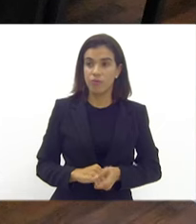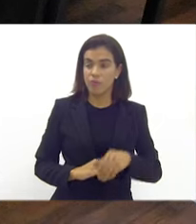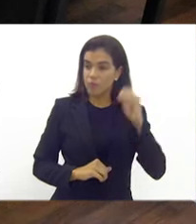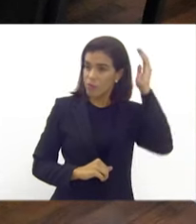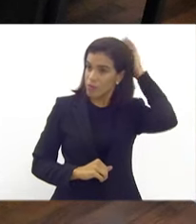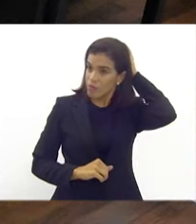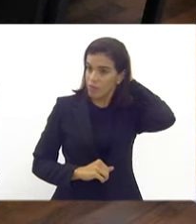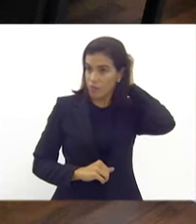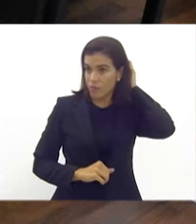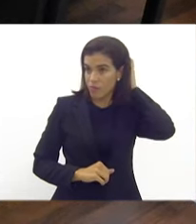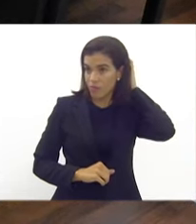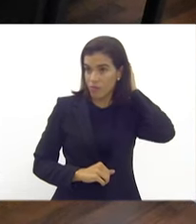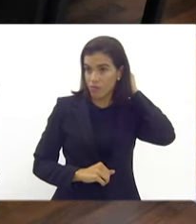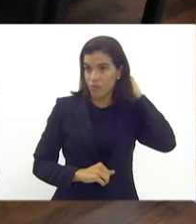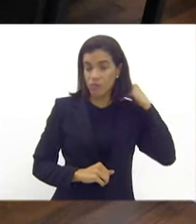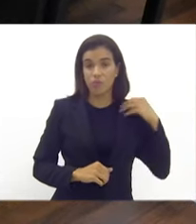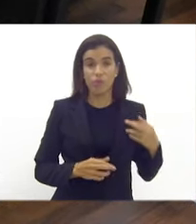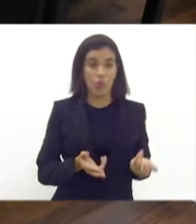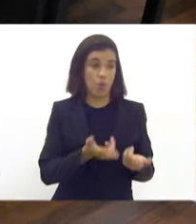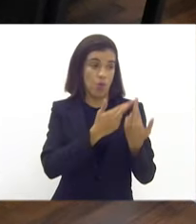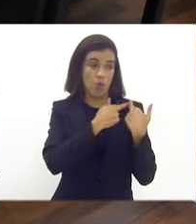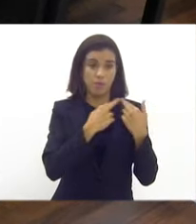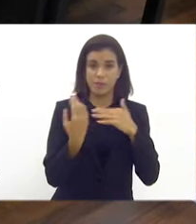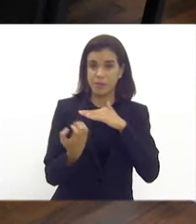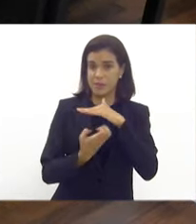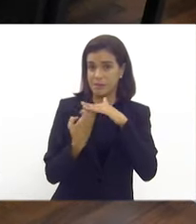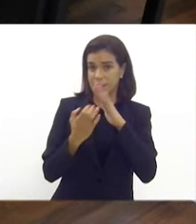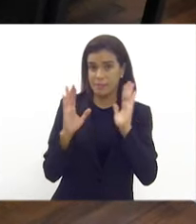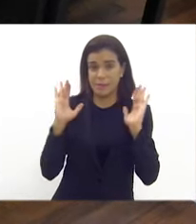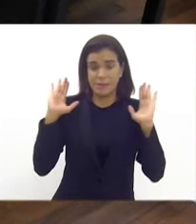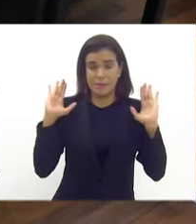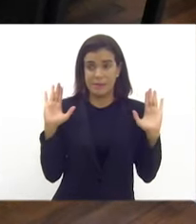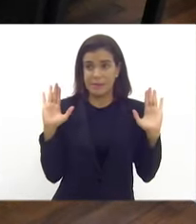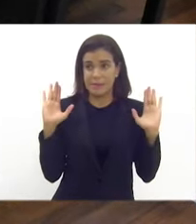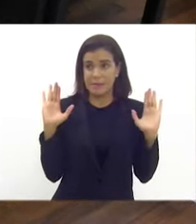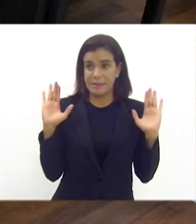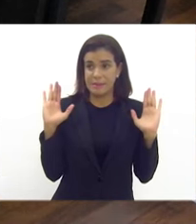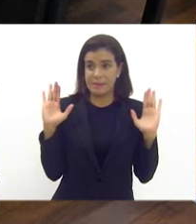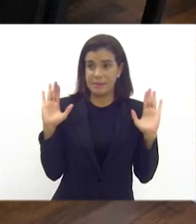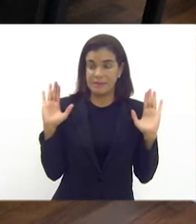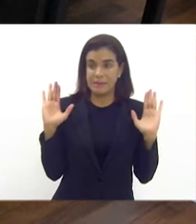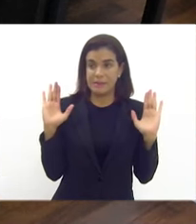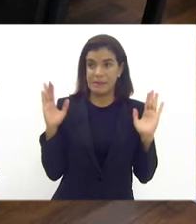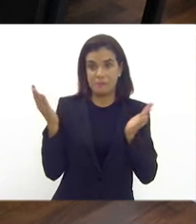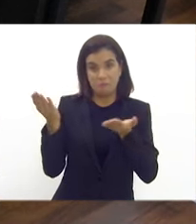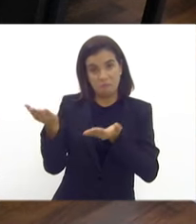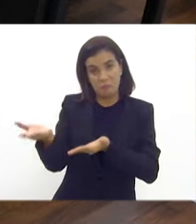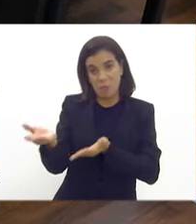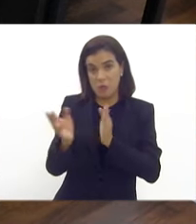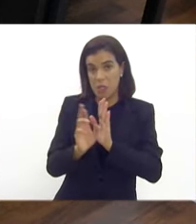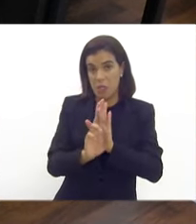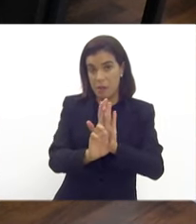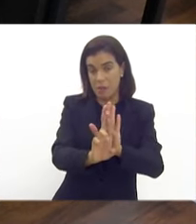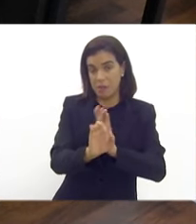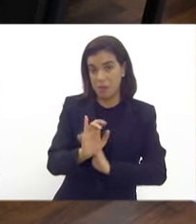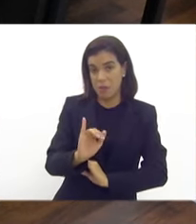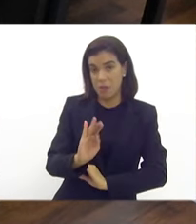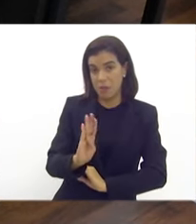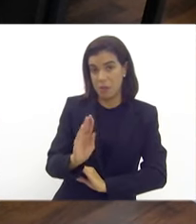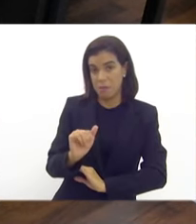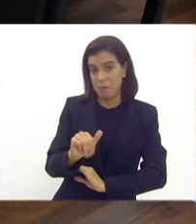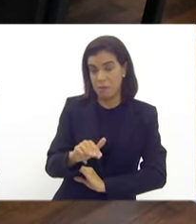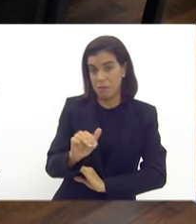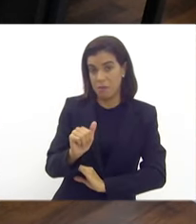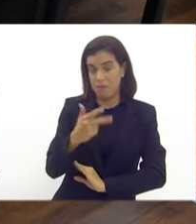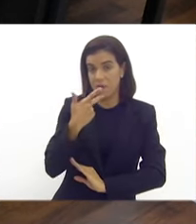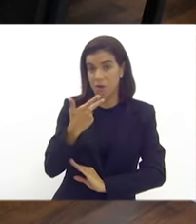hã não o compromisso foi das empresas só que eh como como como o o o o o representante do bama coloca o rouco